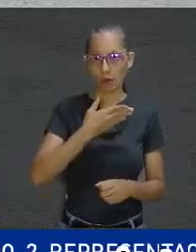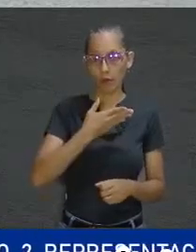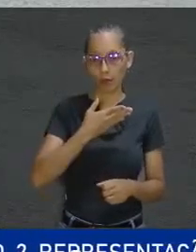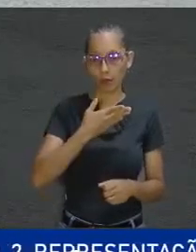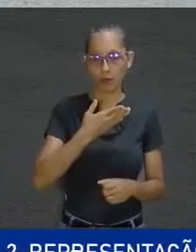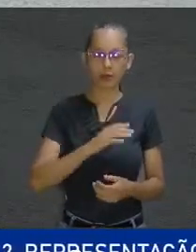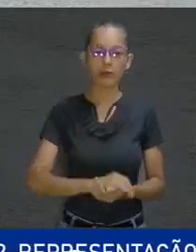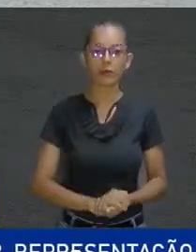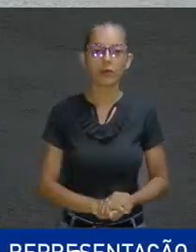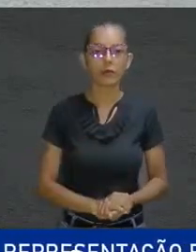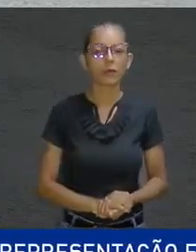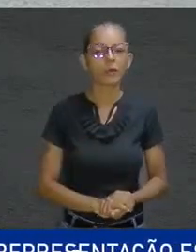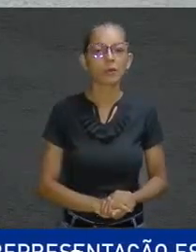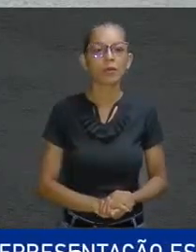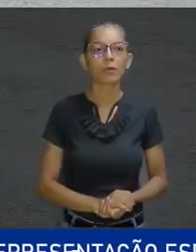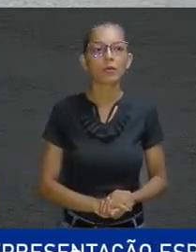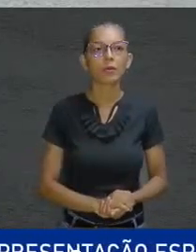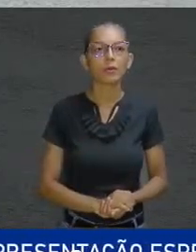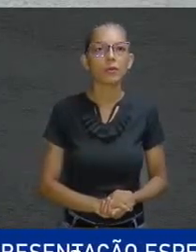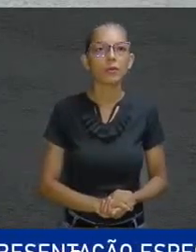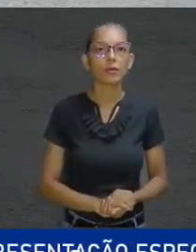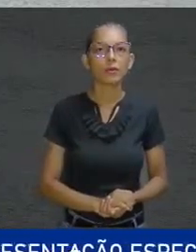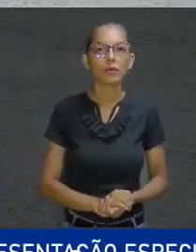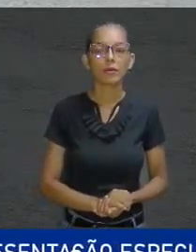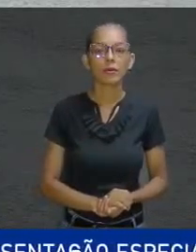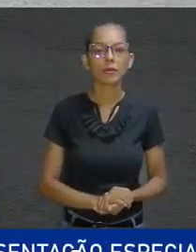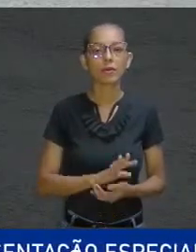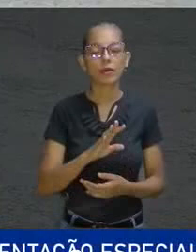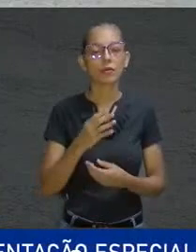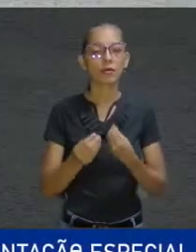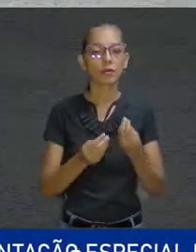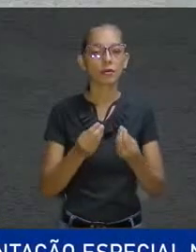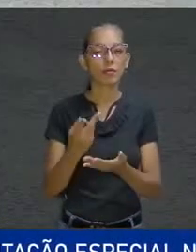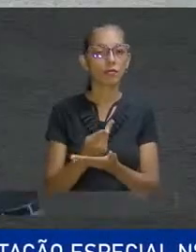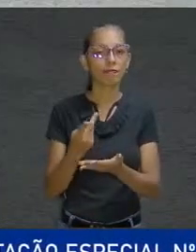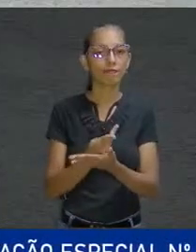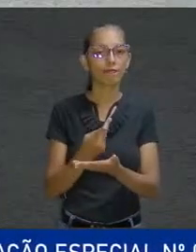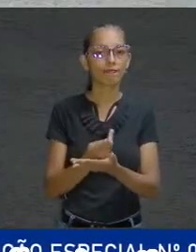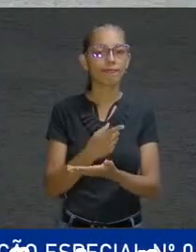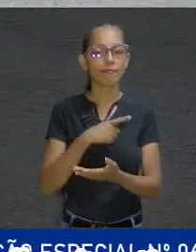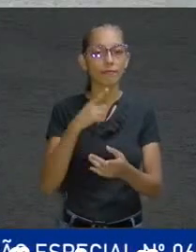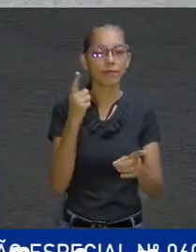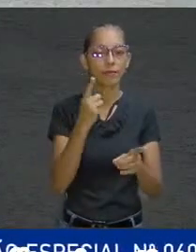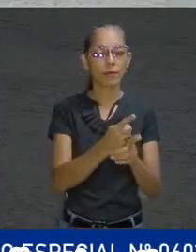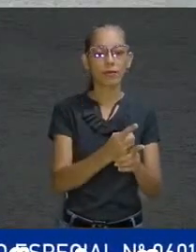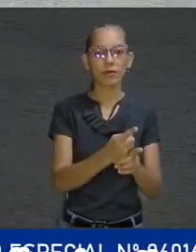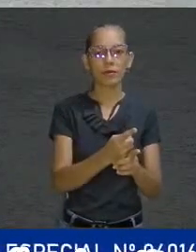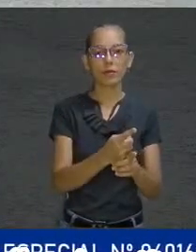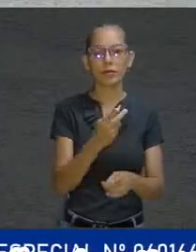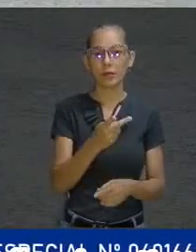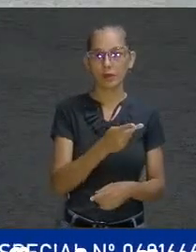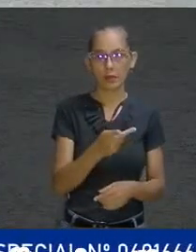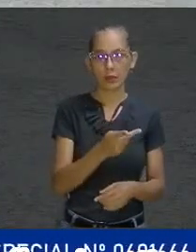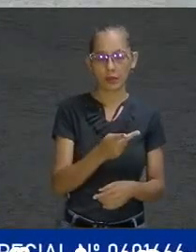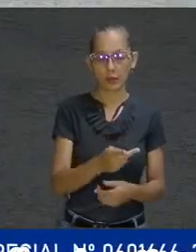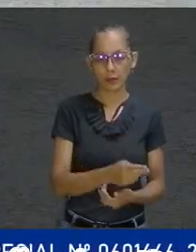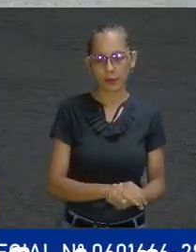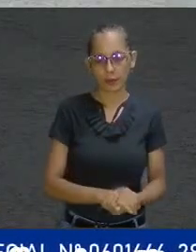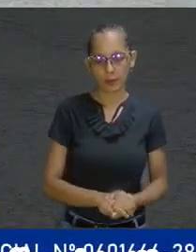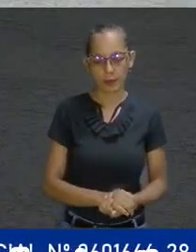e a ausência de nulidade dos atos praticados durante a prisão em flagrante. Ratificou o pedido de condenação